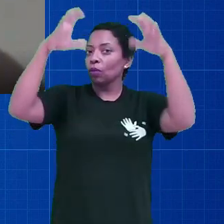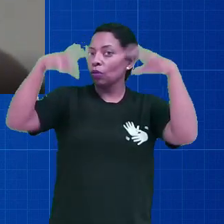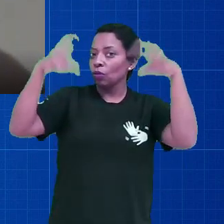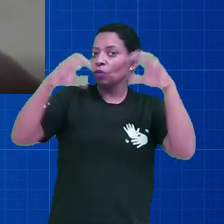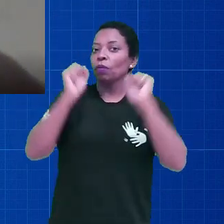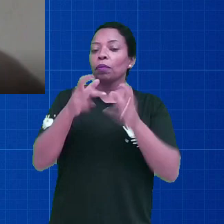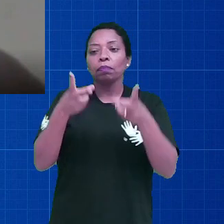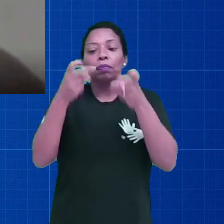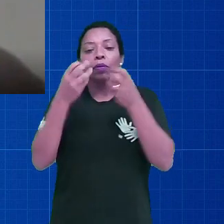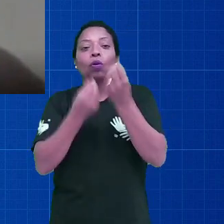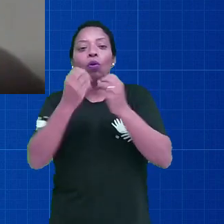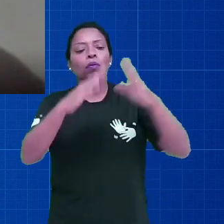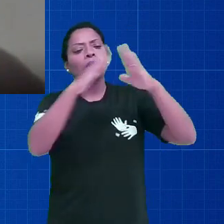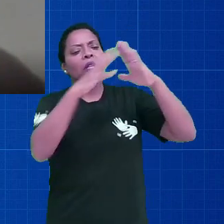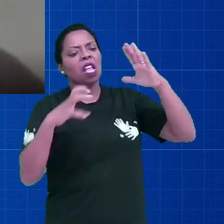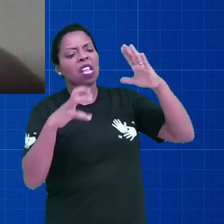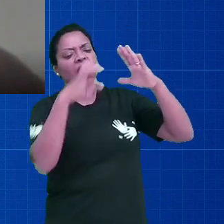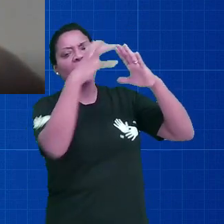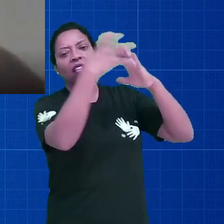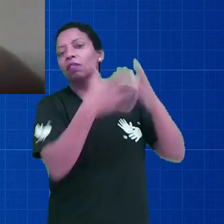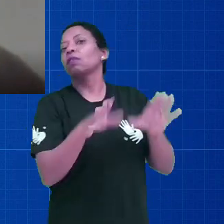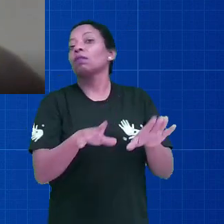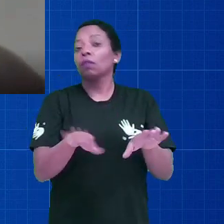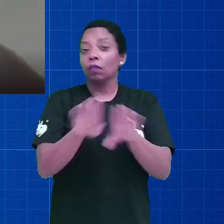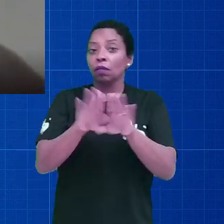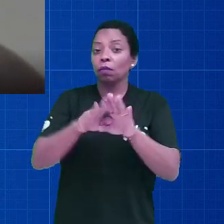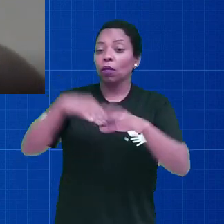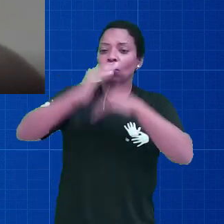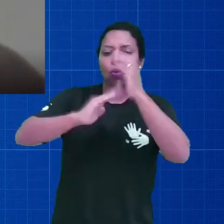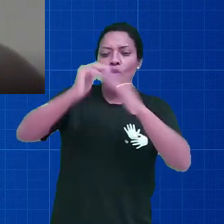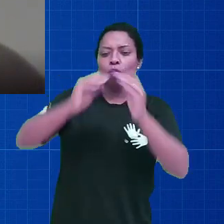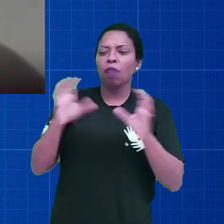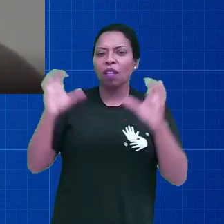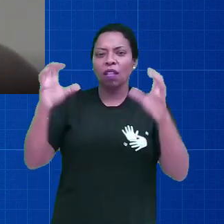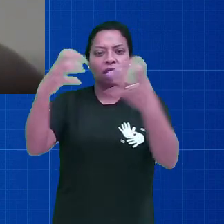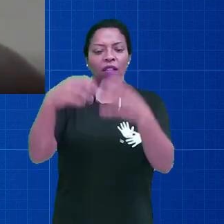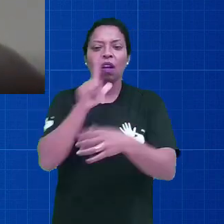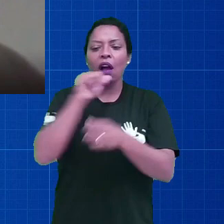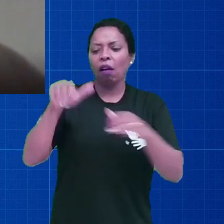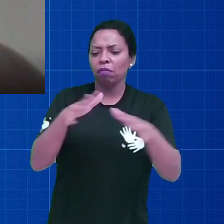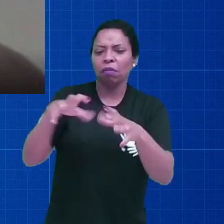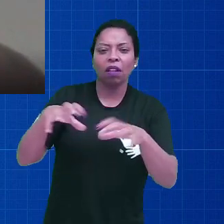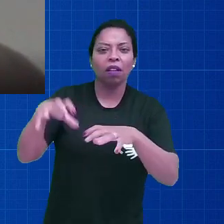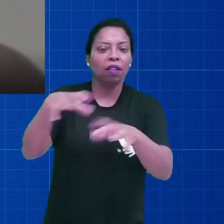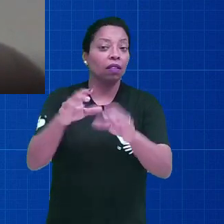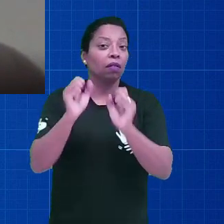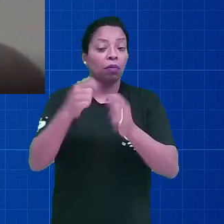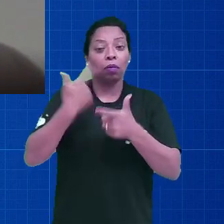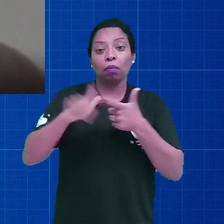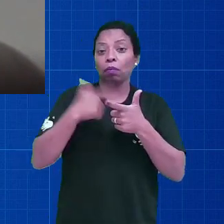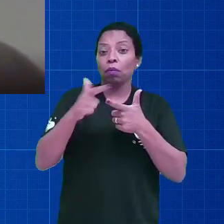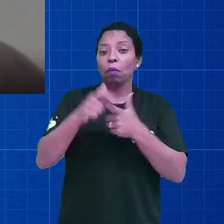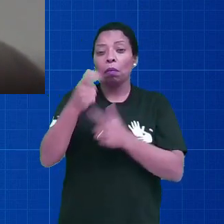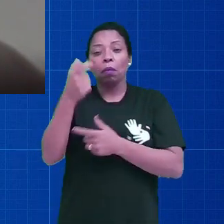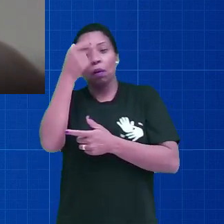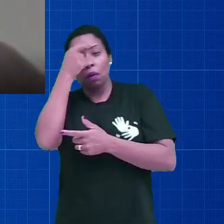corrói monumentos, corrói construções, né? O consumo de água acidificada, ela tem uma relação com